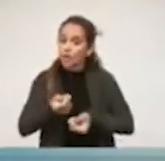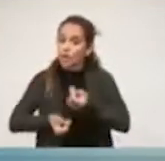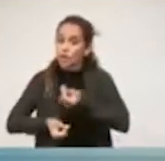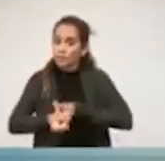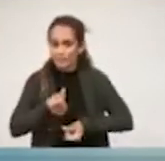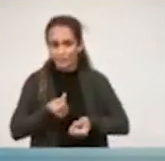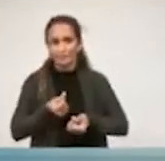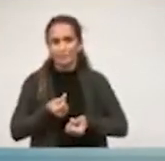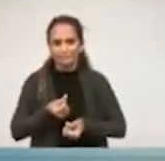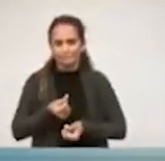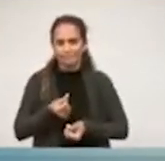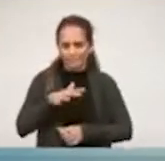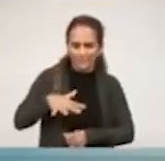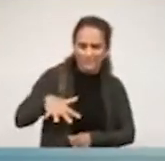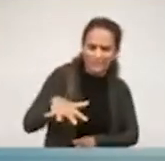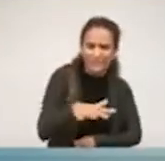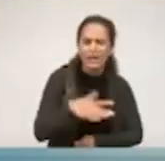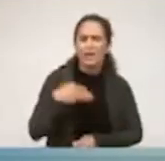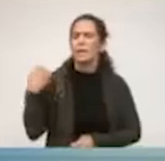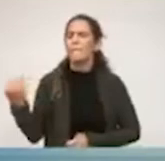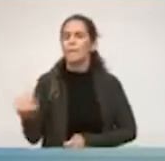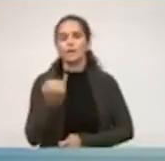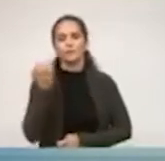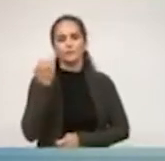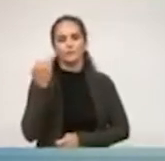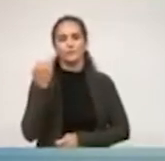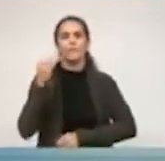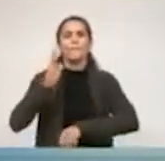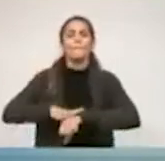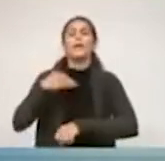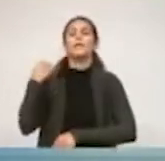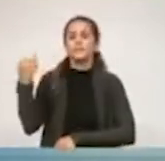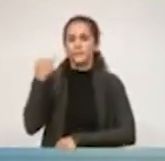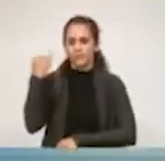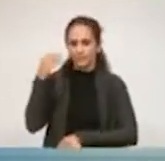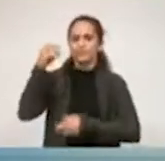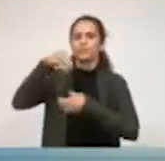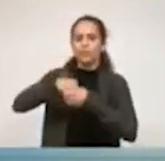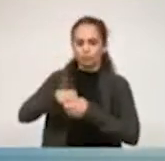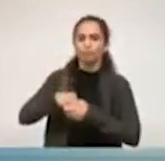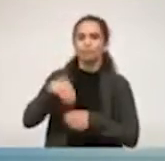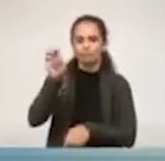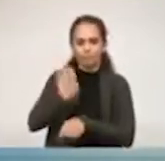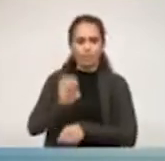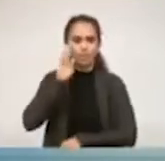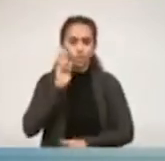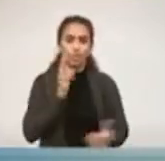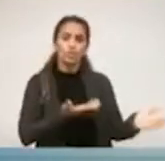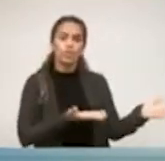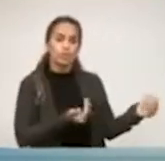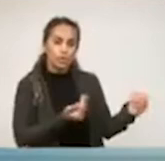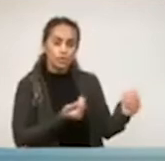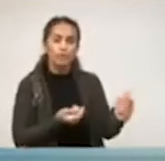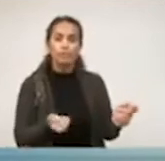segmento tão importante porque não dizer do Estado de Rondônia estado tão jovem com o estado que tem